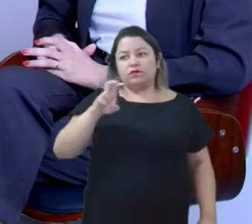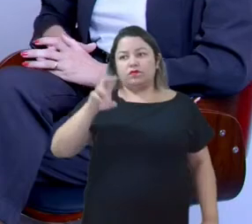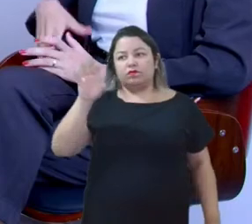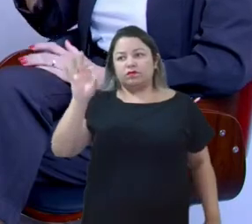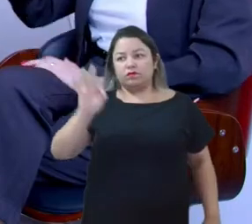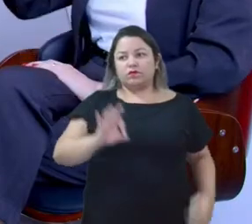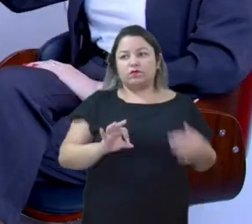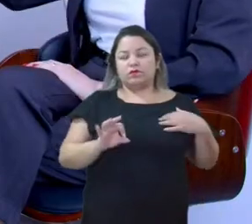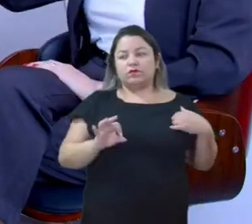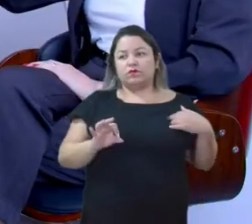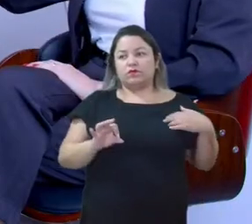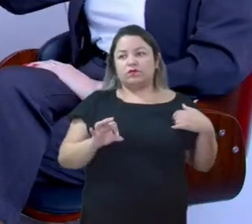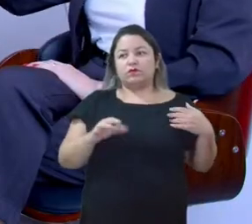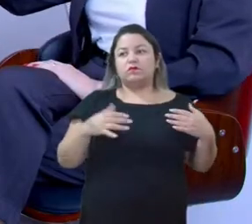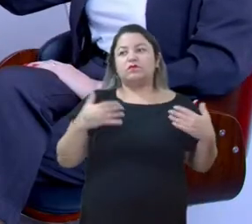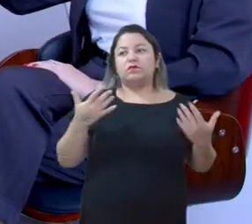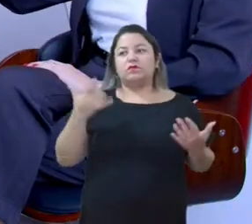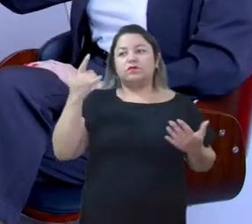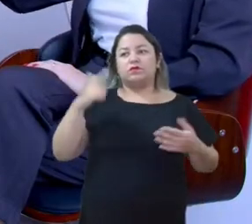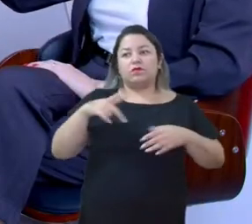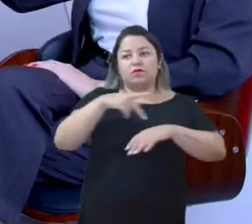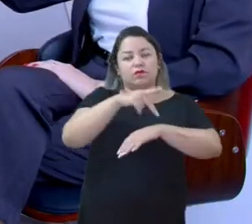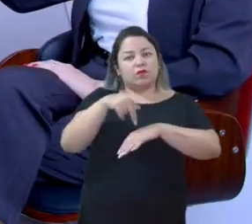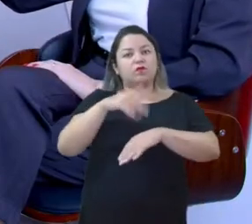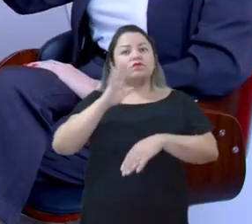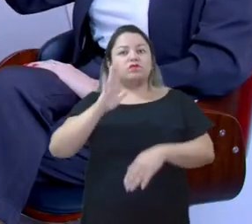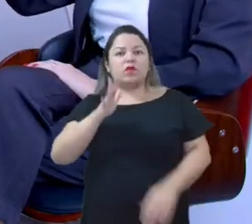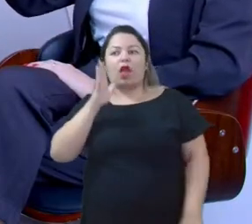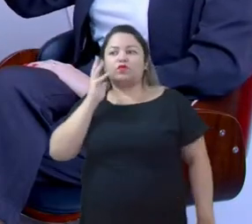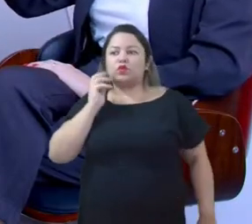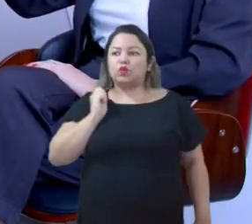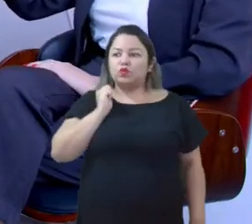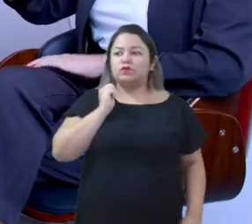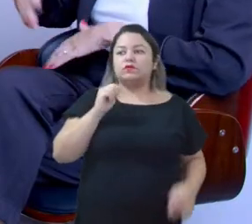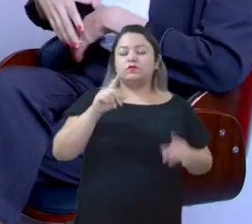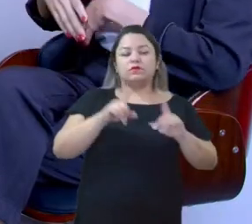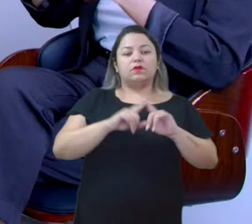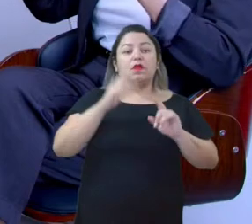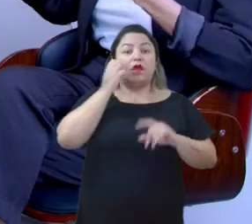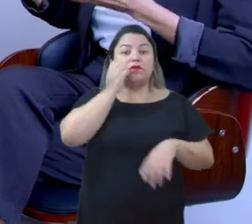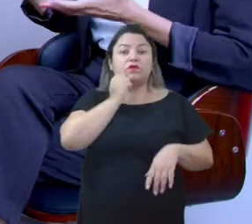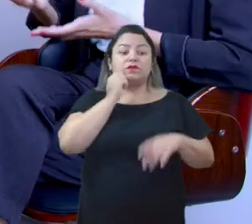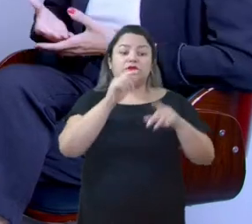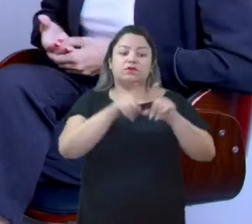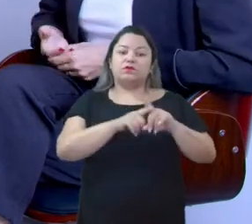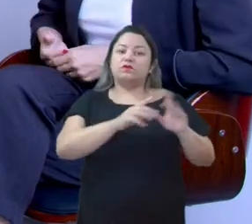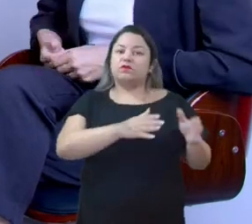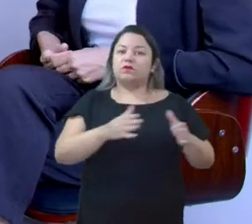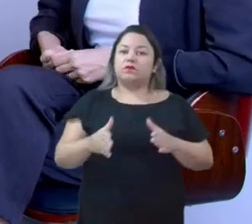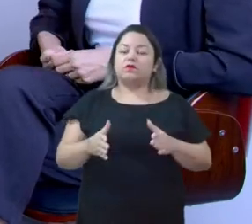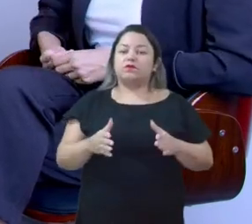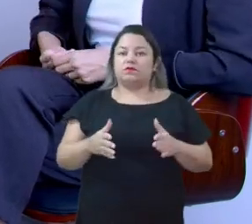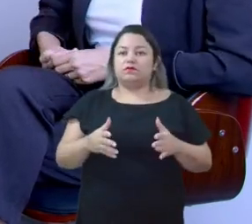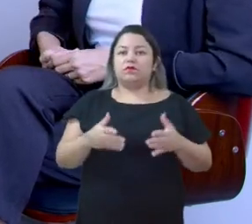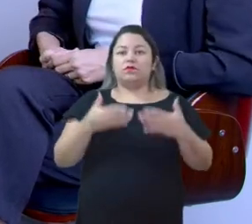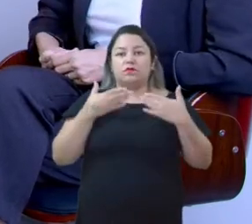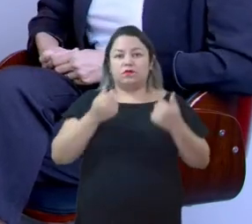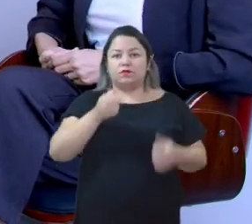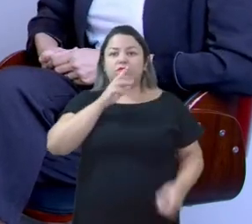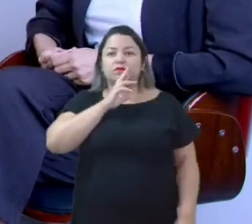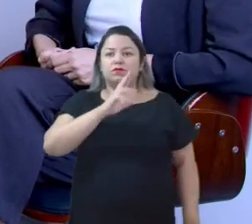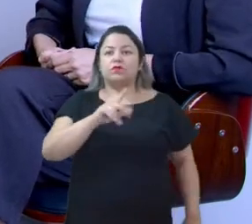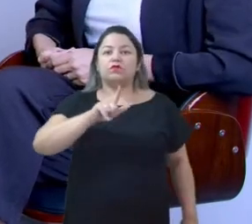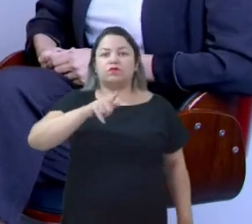produtividade. E existem outros países que já adotam essa jornada reduzida e que têm ótimos resultados, né, deputado? Nós estamos aqui com